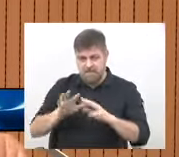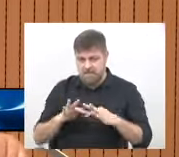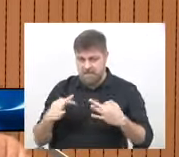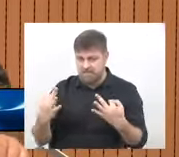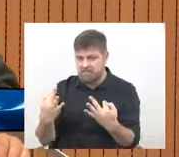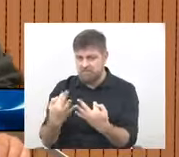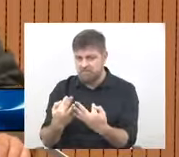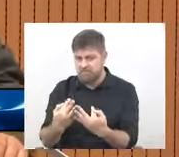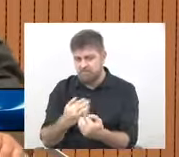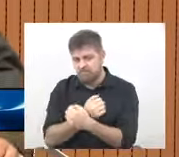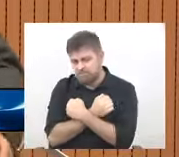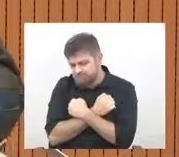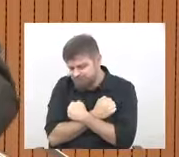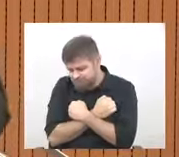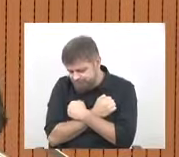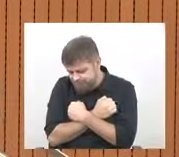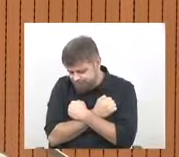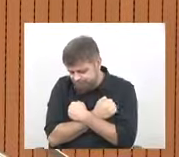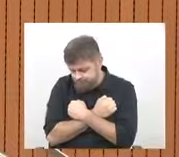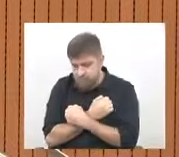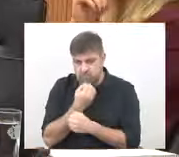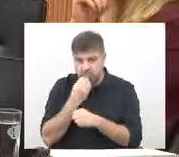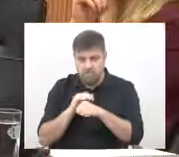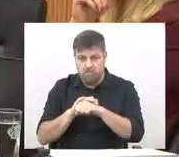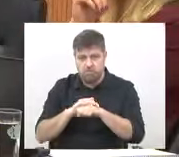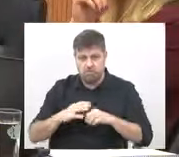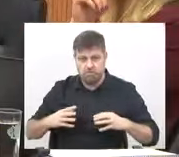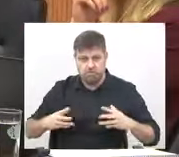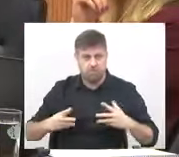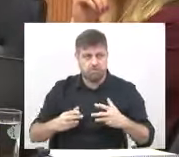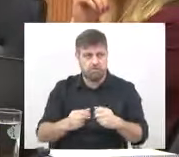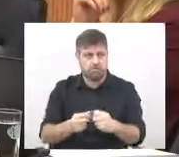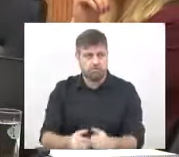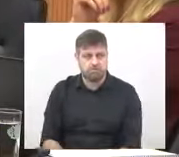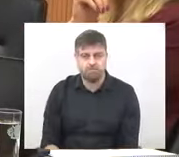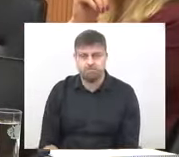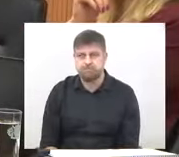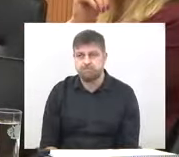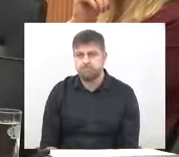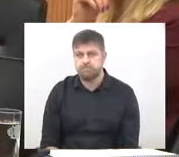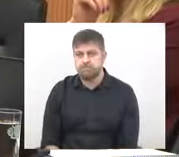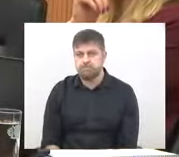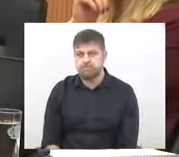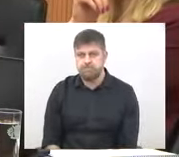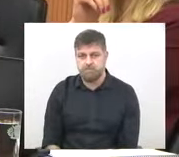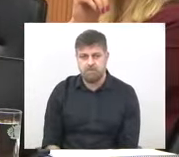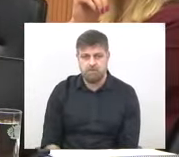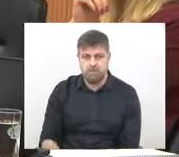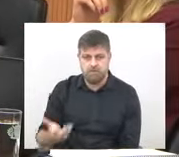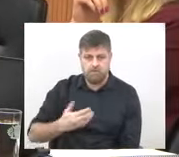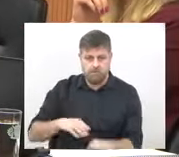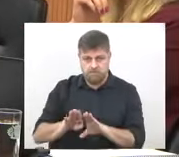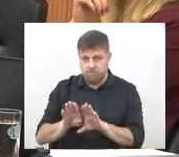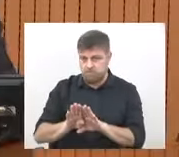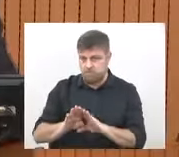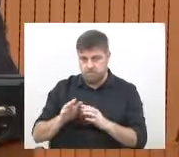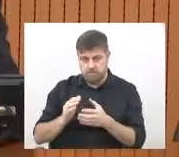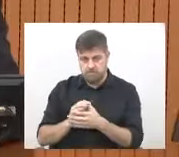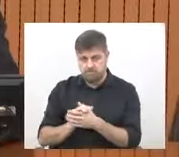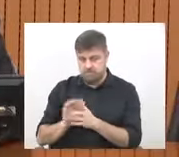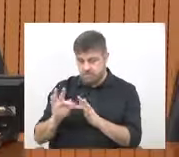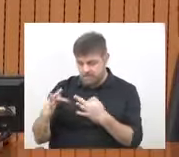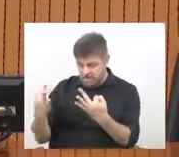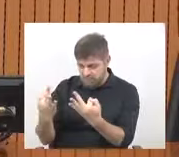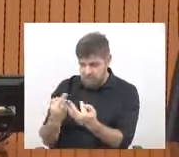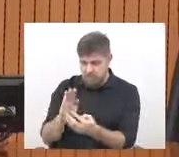Bonfá. Muito obrigado, senhor presidente. Uma boa noite a todos. Obrigado, vereador Jorge da Farmácia. Quero também cumprimentar a família do